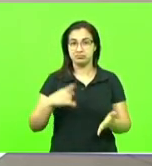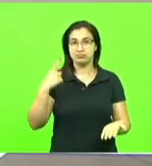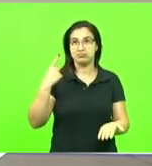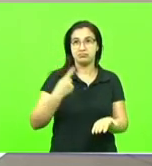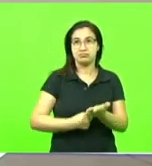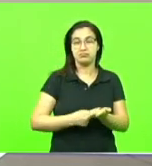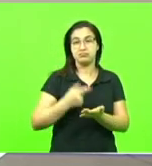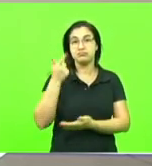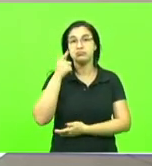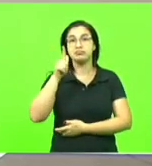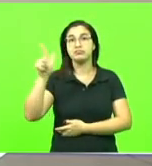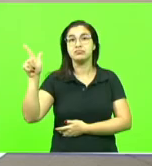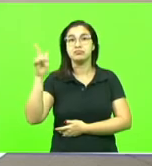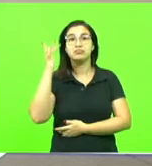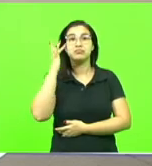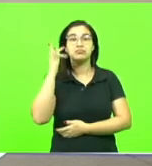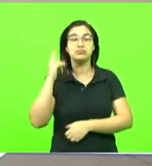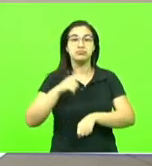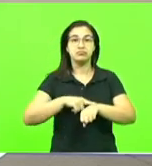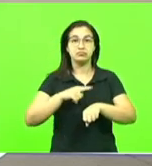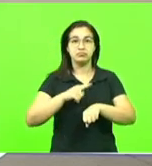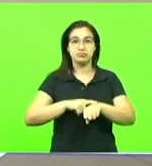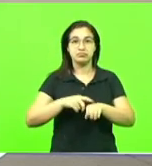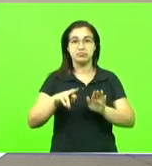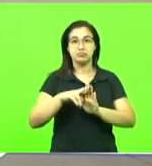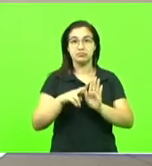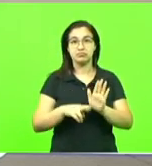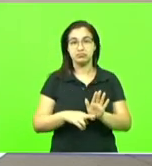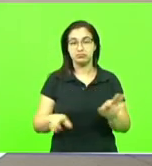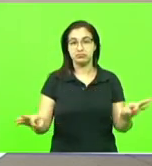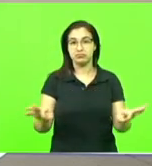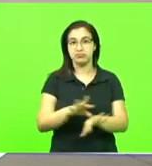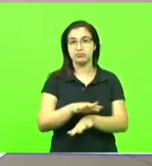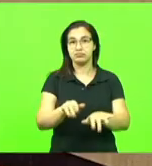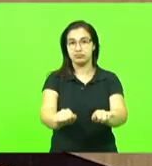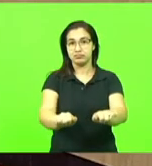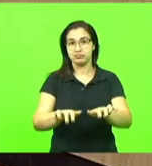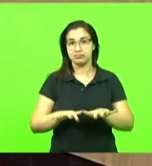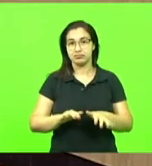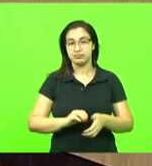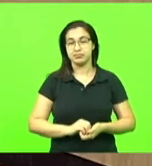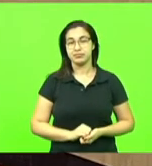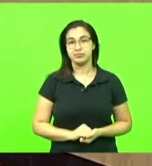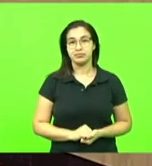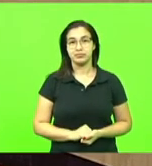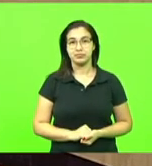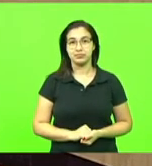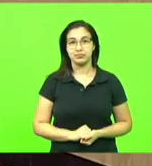outra ordinária para amanhã no horário regimental. Está encerrada a sessão.